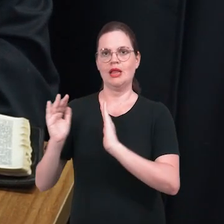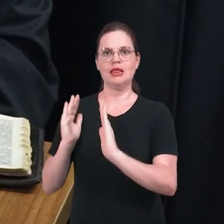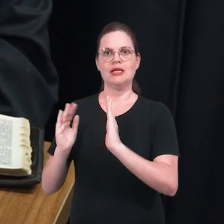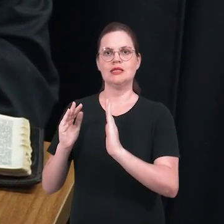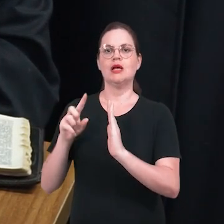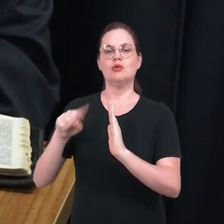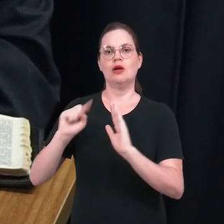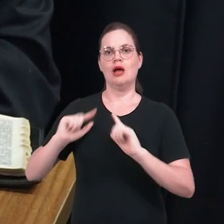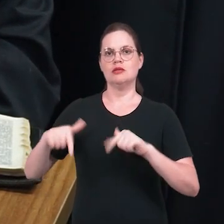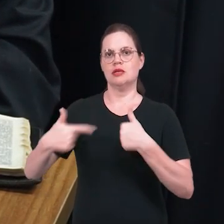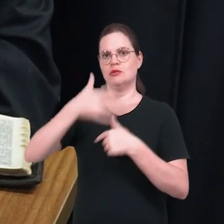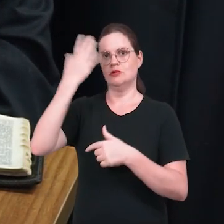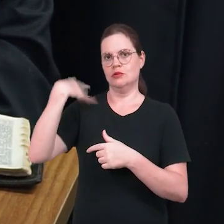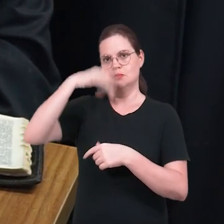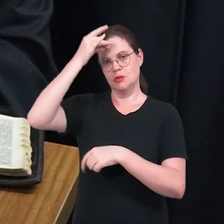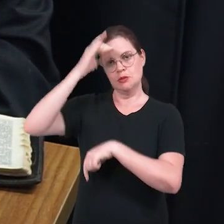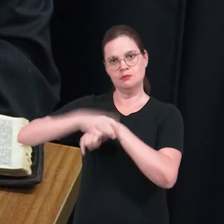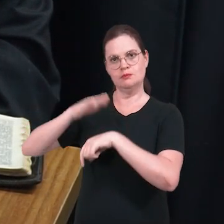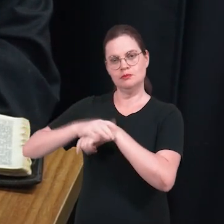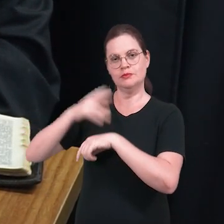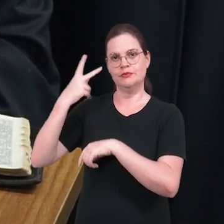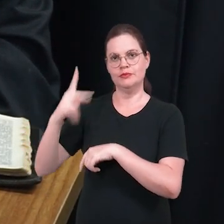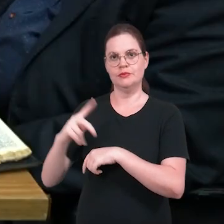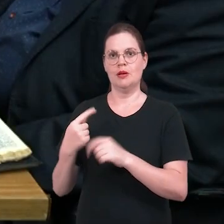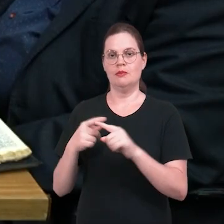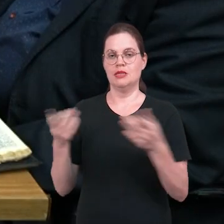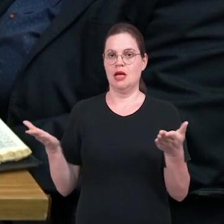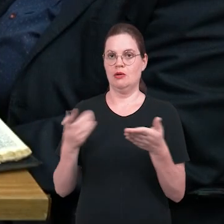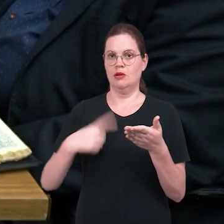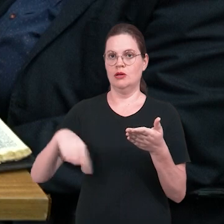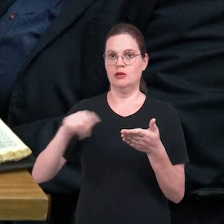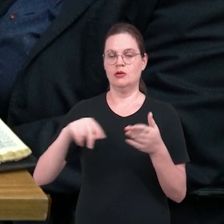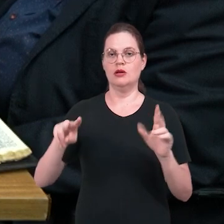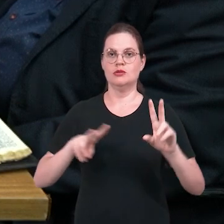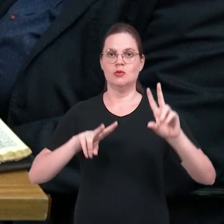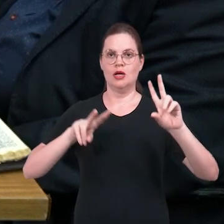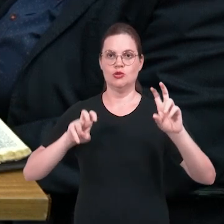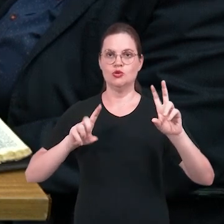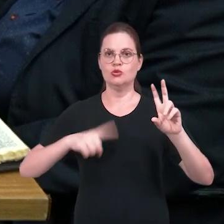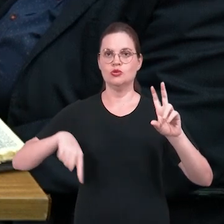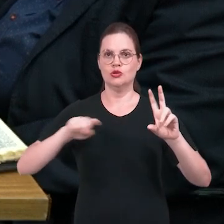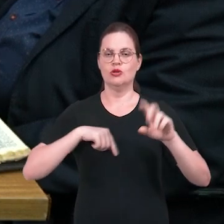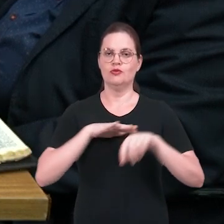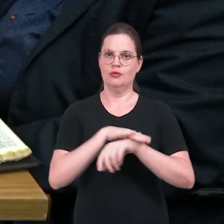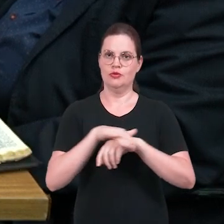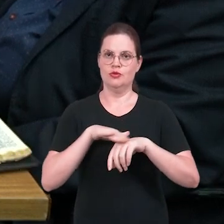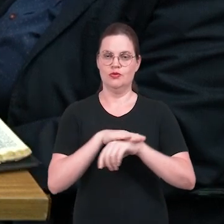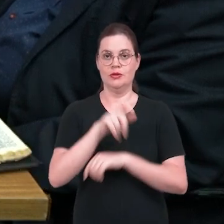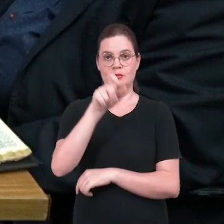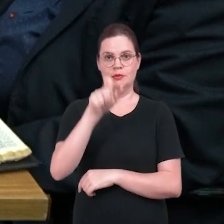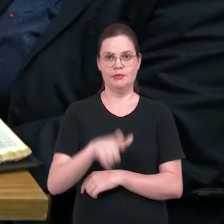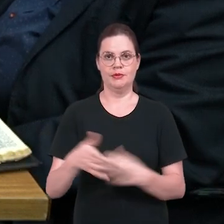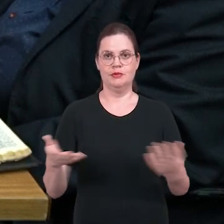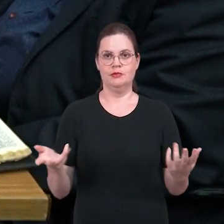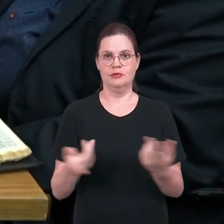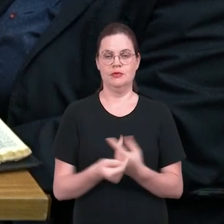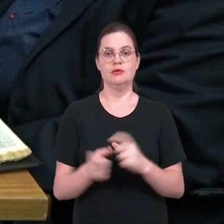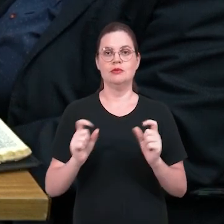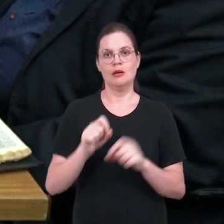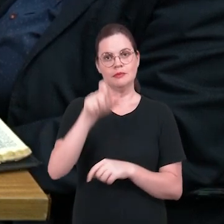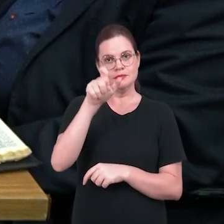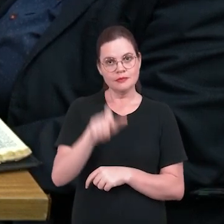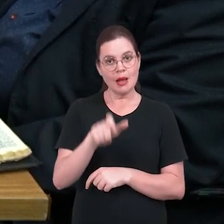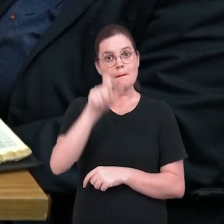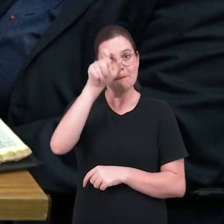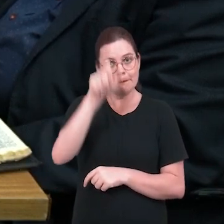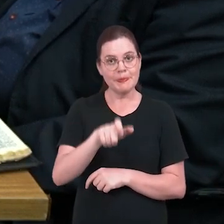abordar essa pessoa maravilhosa, sobre o qual é o tema do programa, que é a pessoa do Espírito